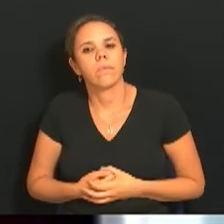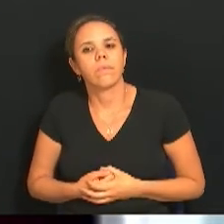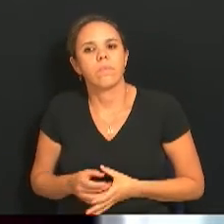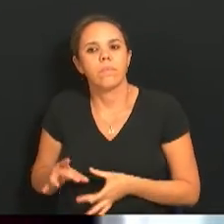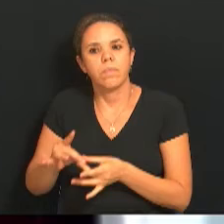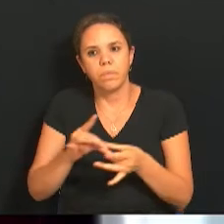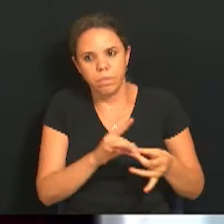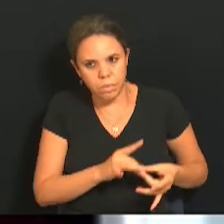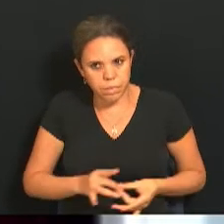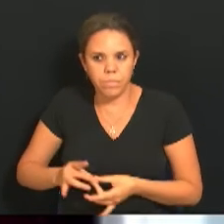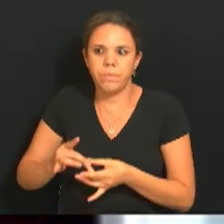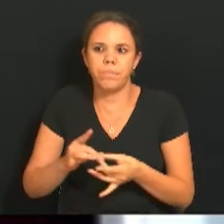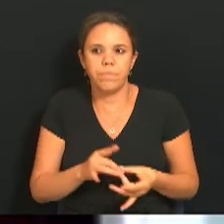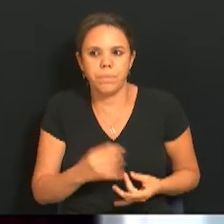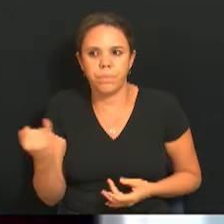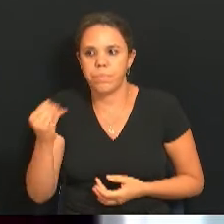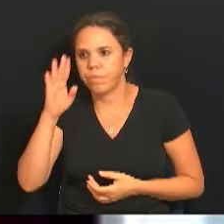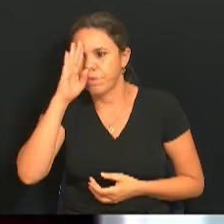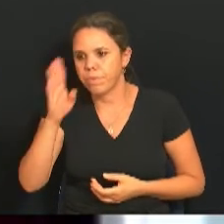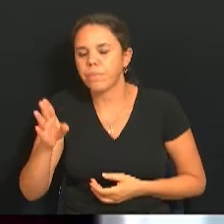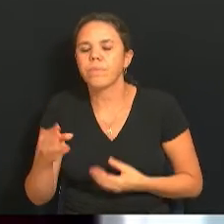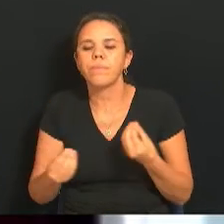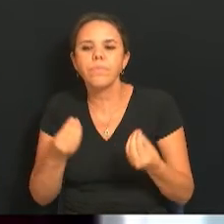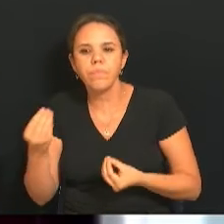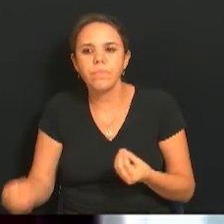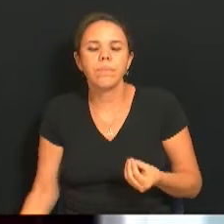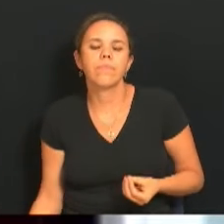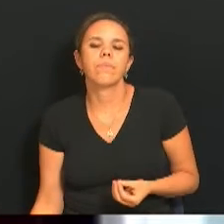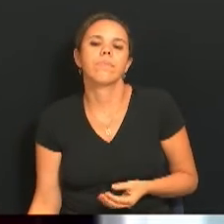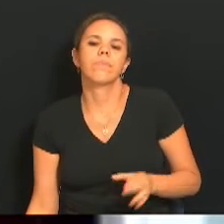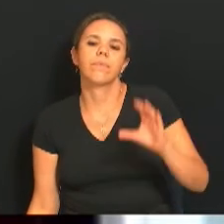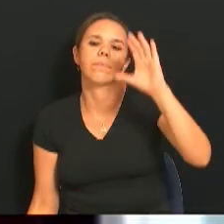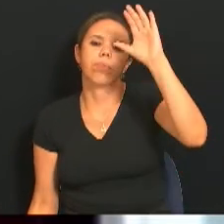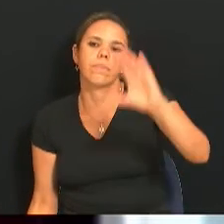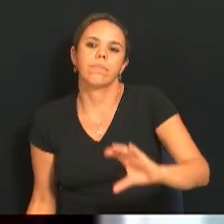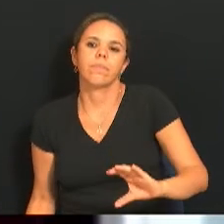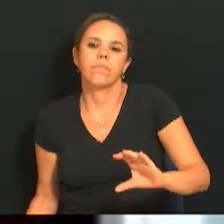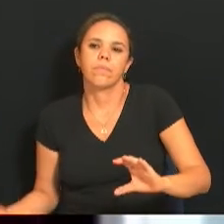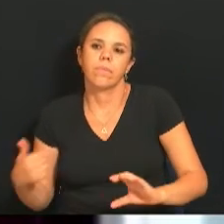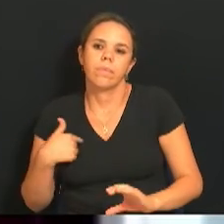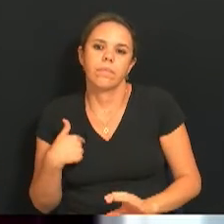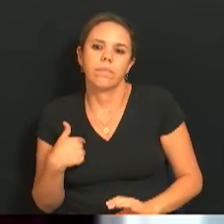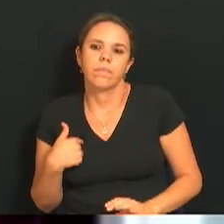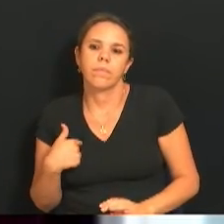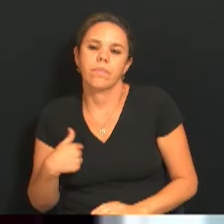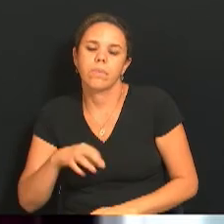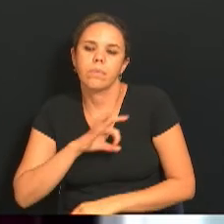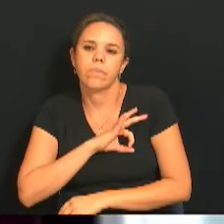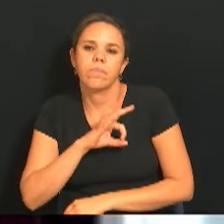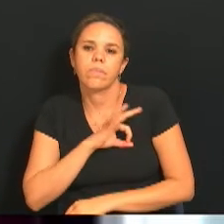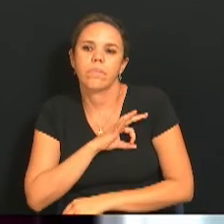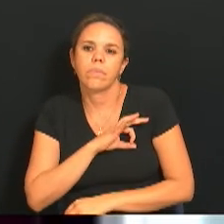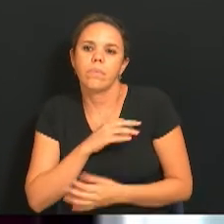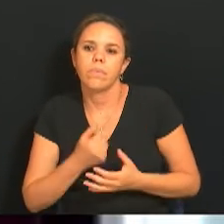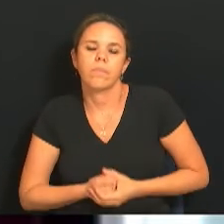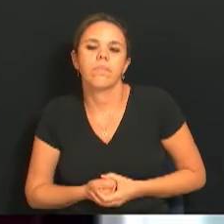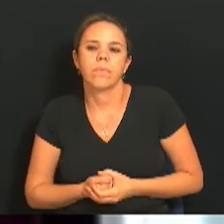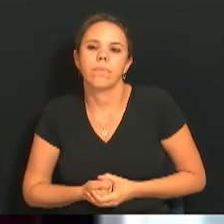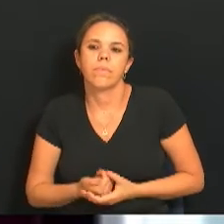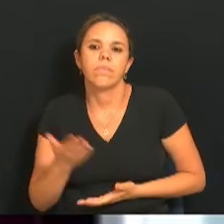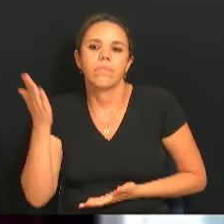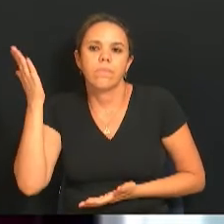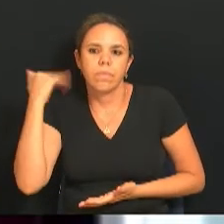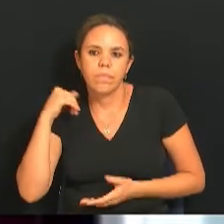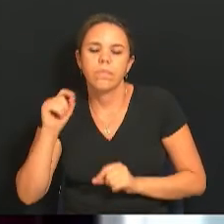é a palavra-chave, né? Como cidadã, antes de ser delegada, como cidadã, eu entendo que